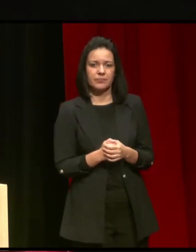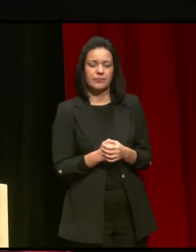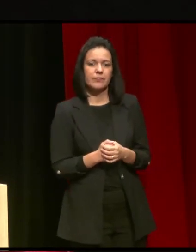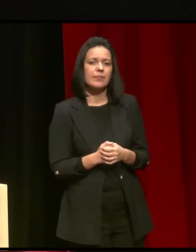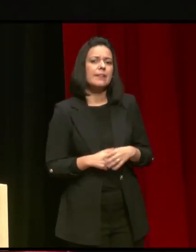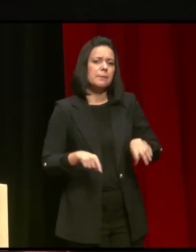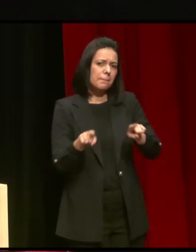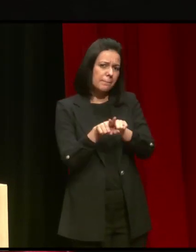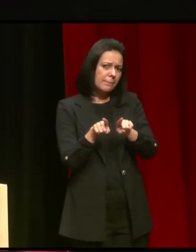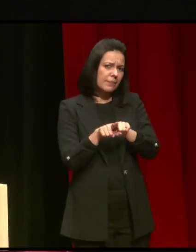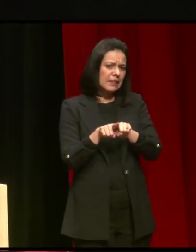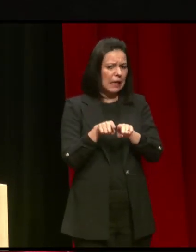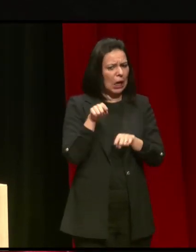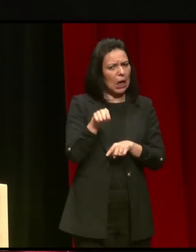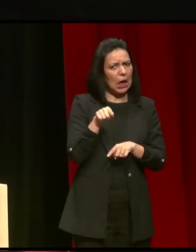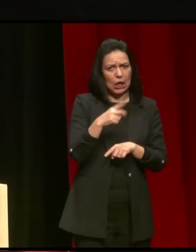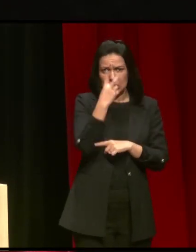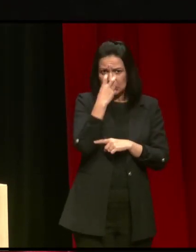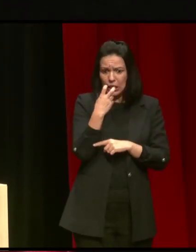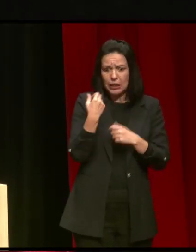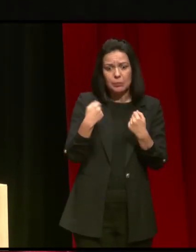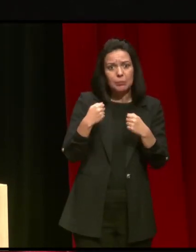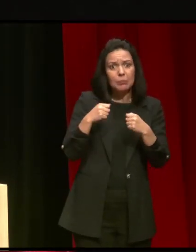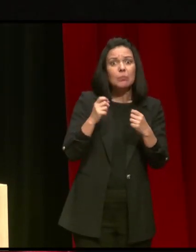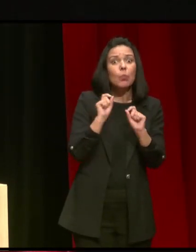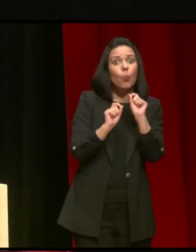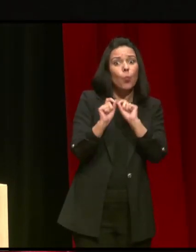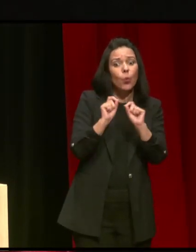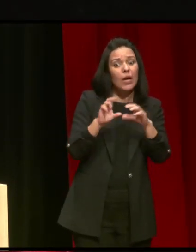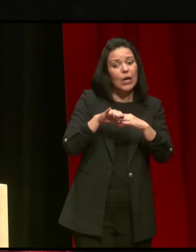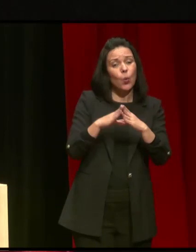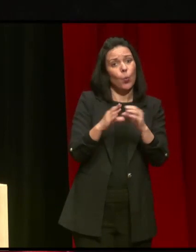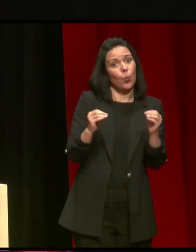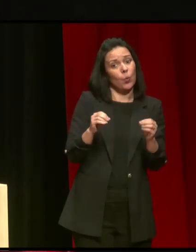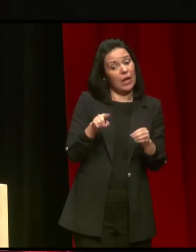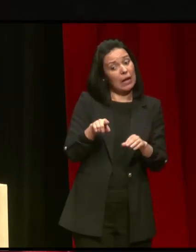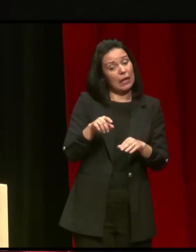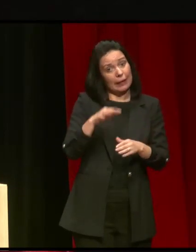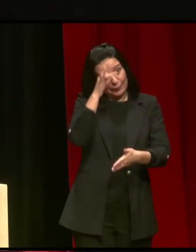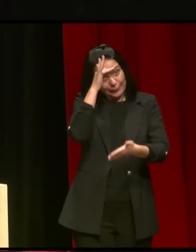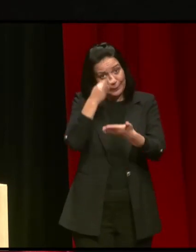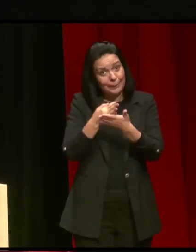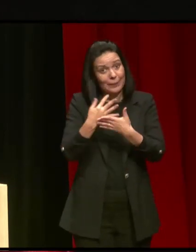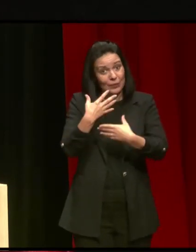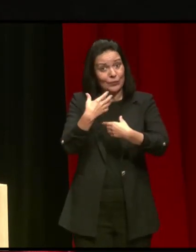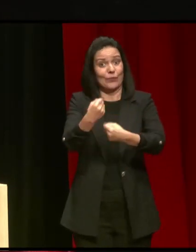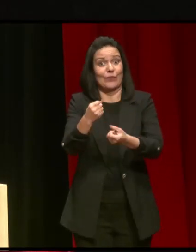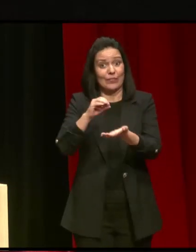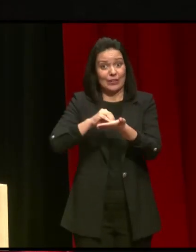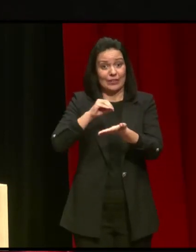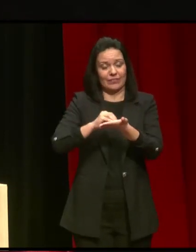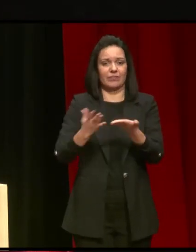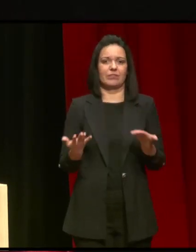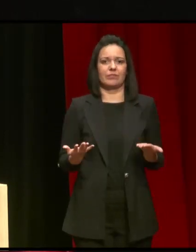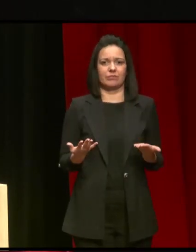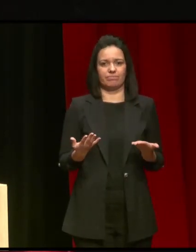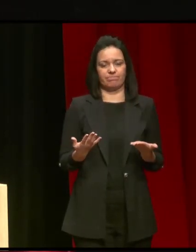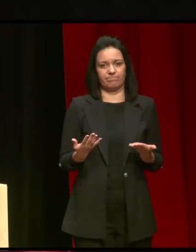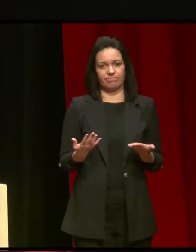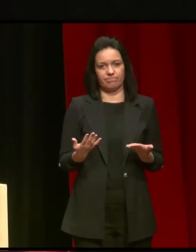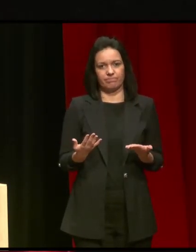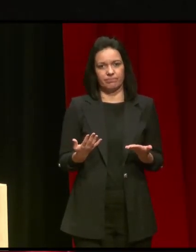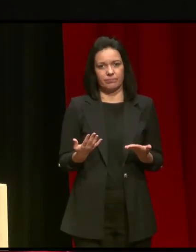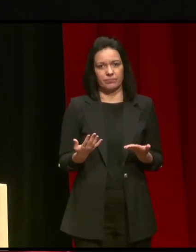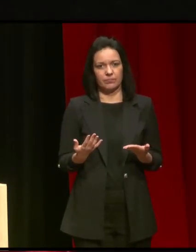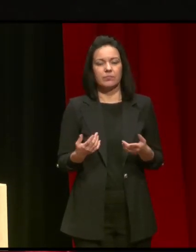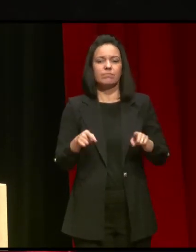Ela tem que ser curada, ela não é curada porque não tem fé. Às vezes eu era pegando ponto de ônibus lotado, gente.